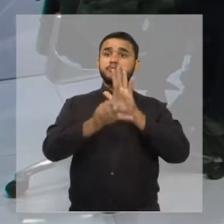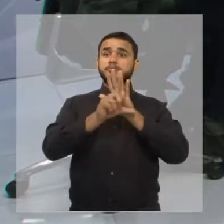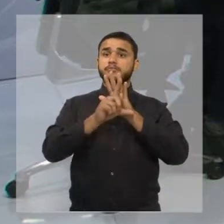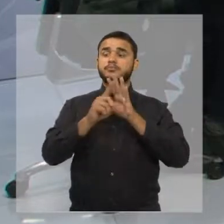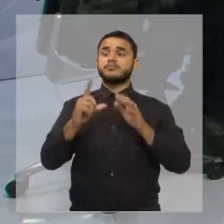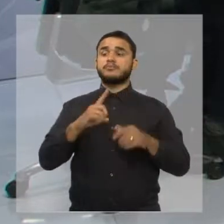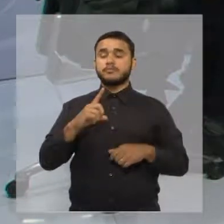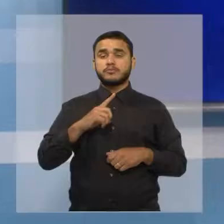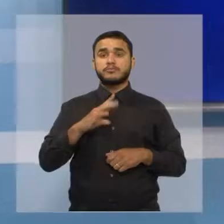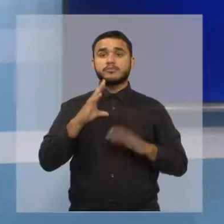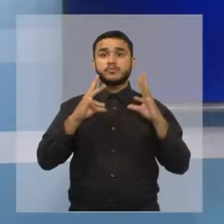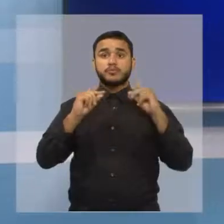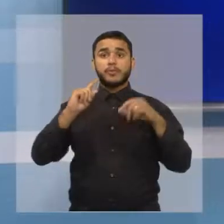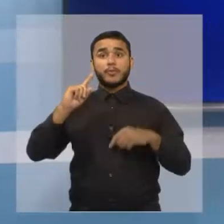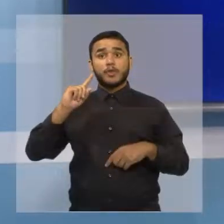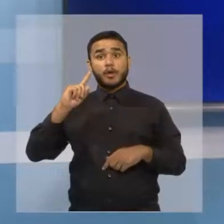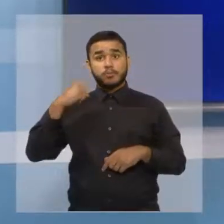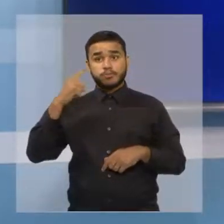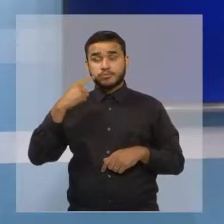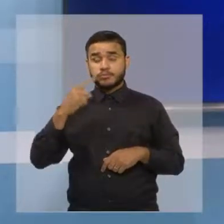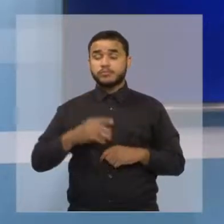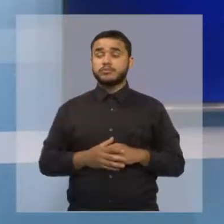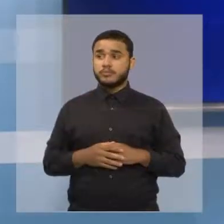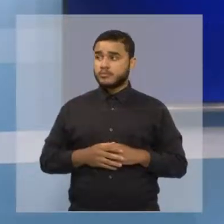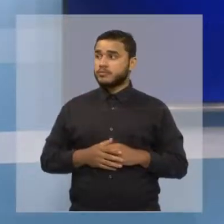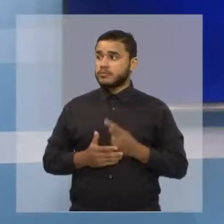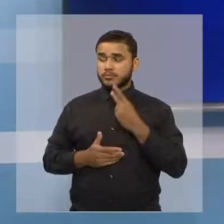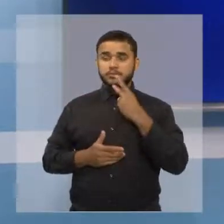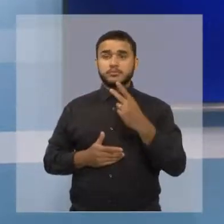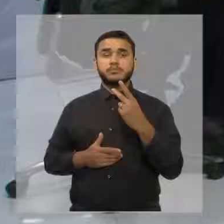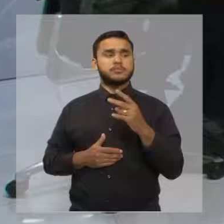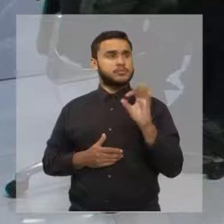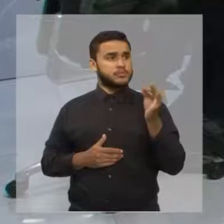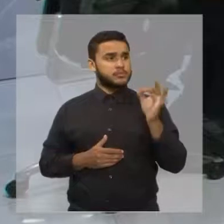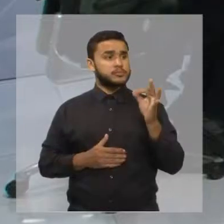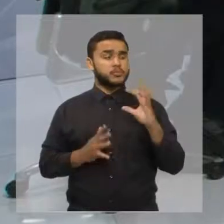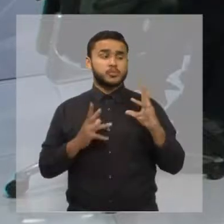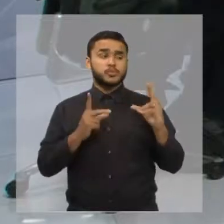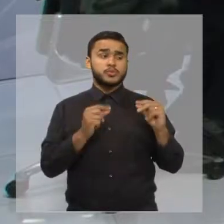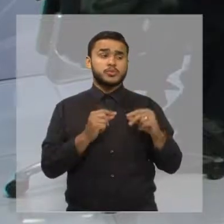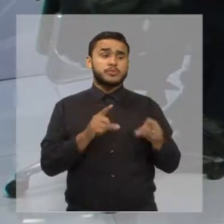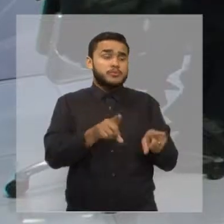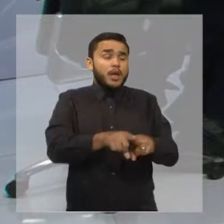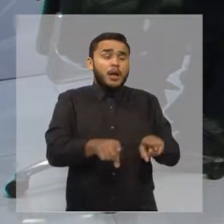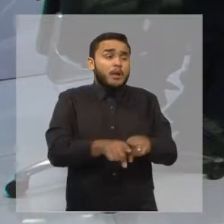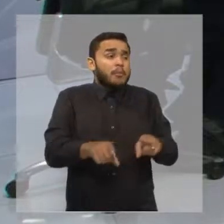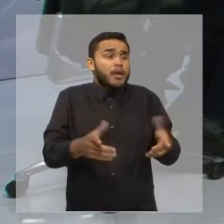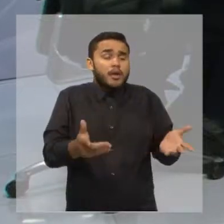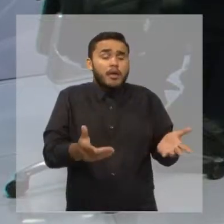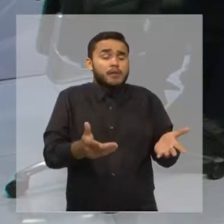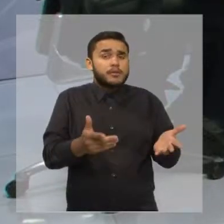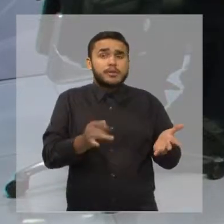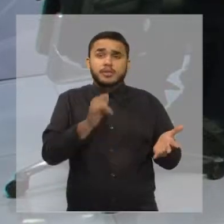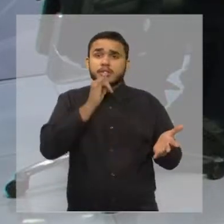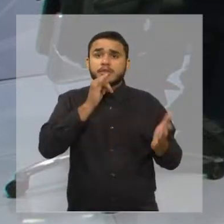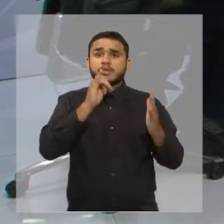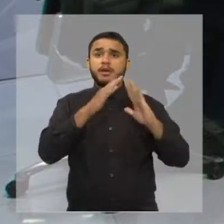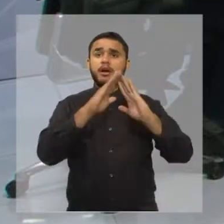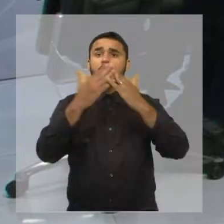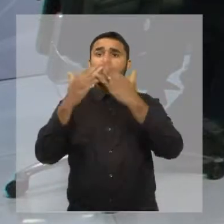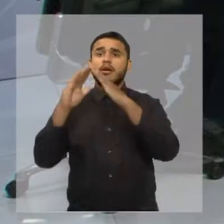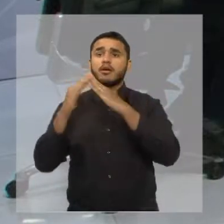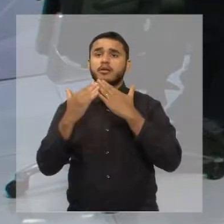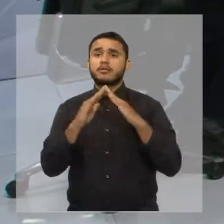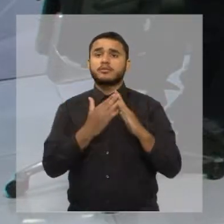de vigência temporária. E isso nós estamos precisando. Um combate rigoroso, ele passa pelo sistema financeiro, porque o que a gente tem na periferia é